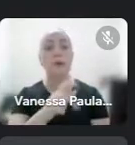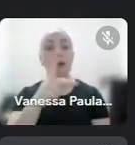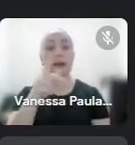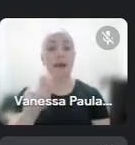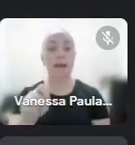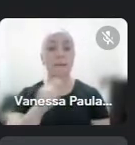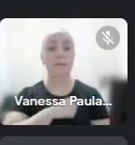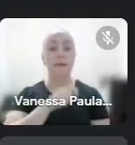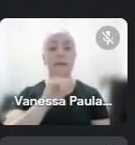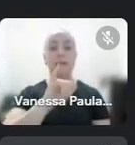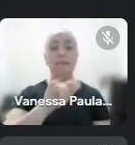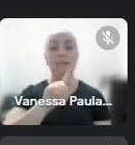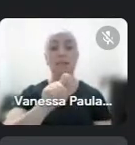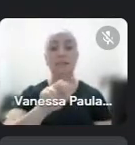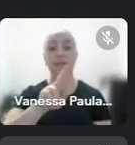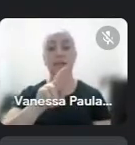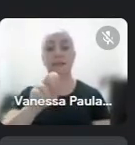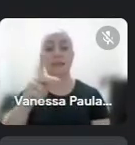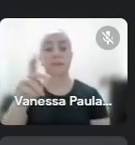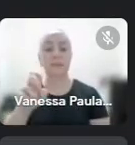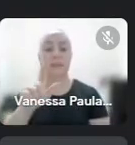meu mapa é muito importante